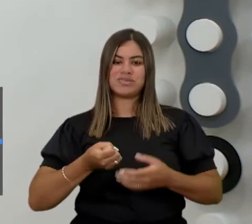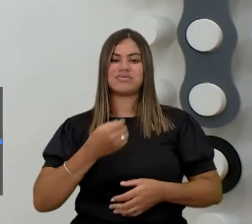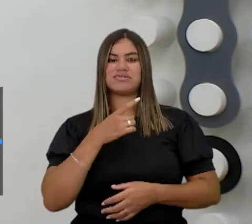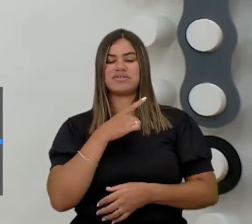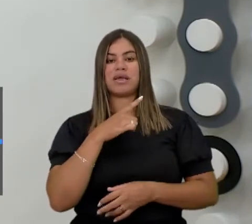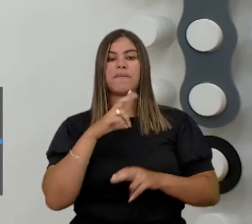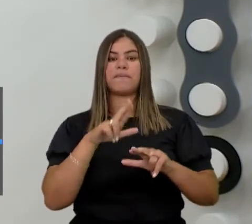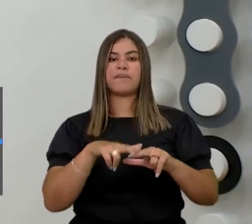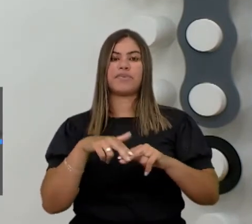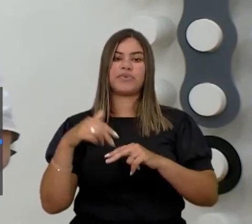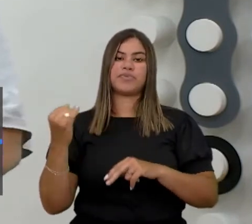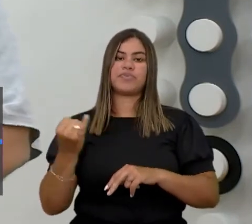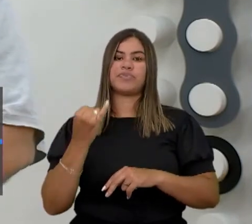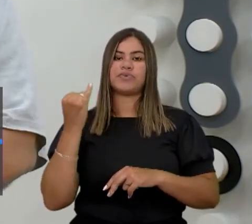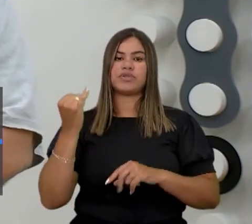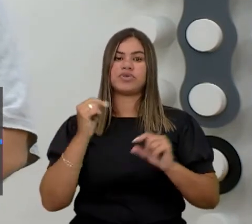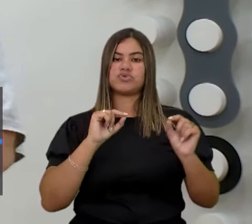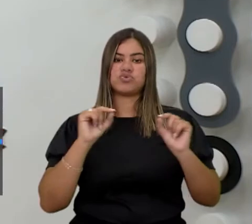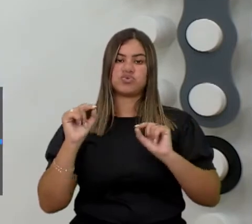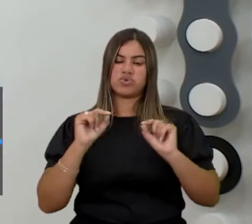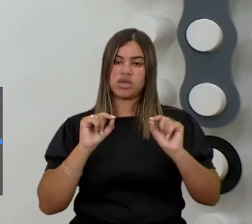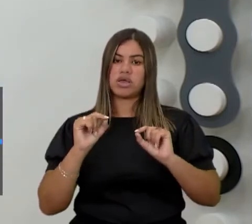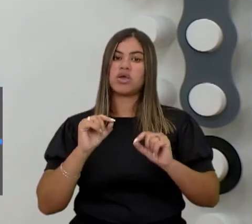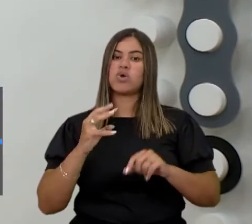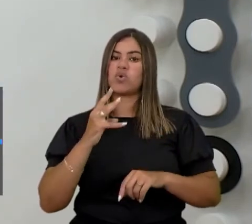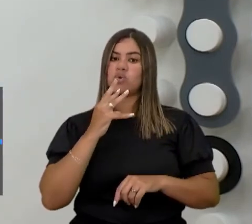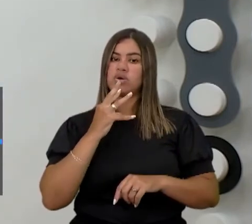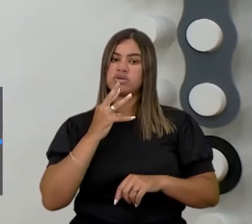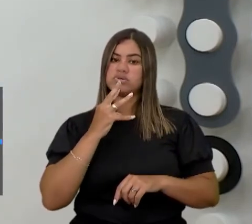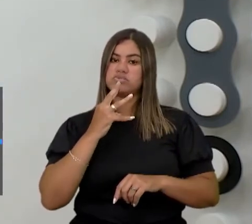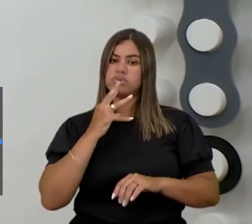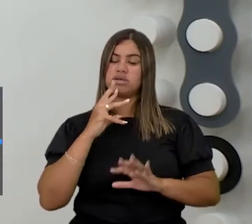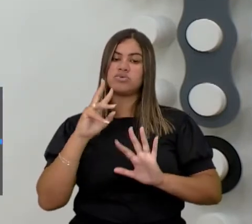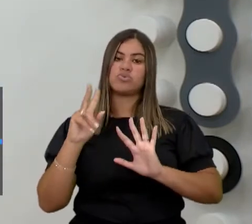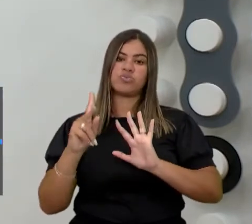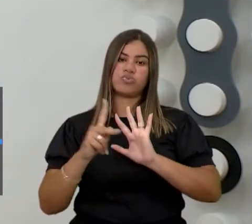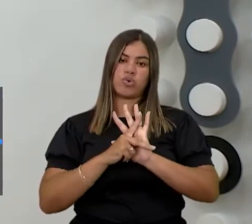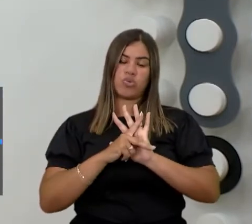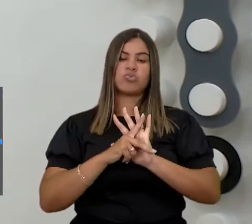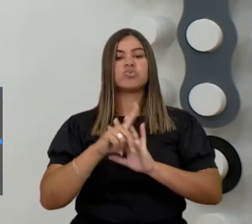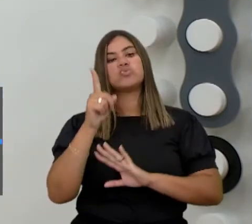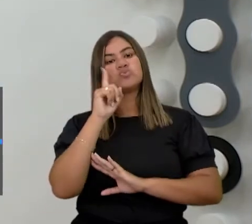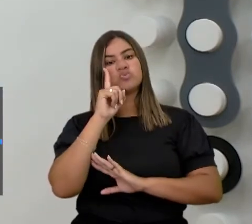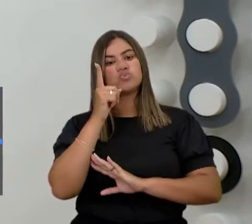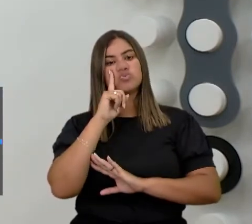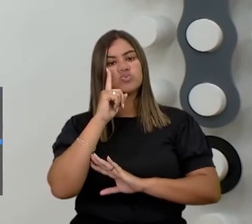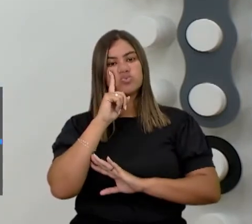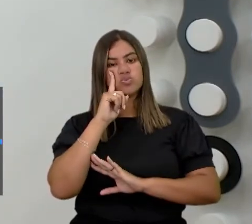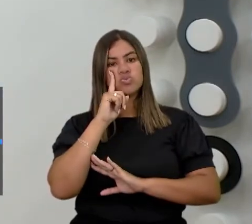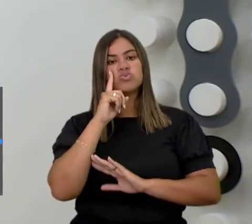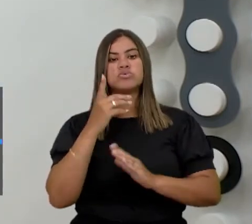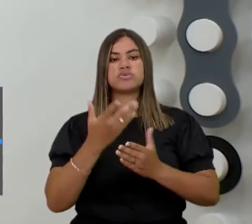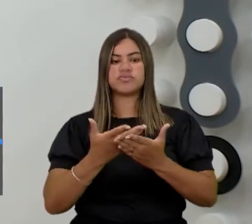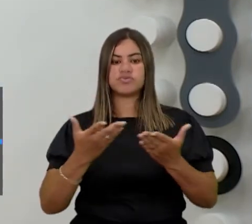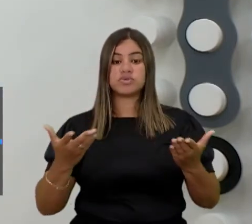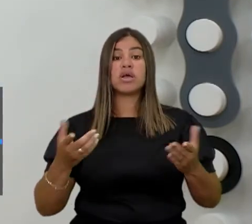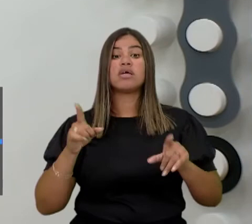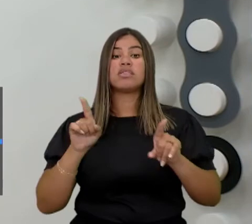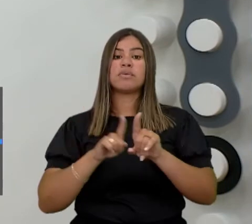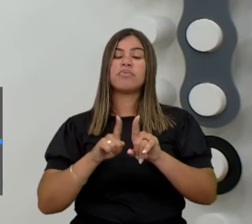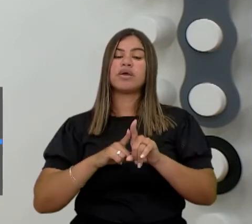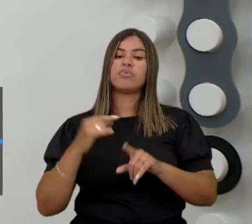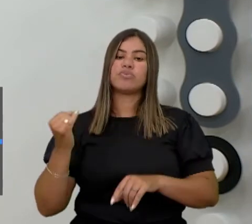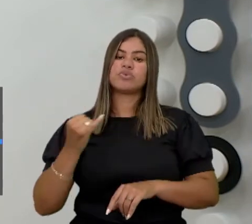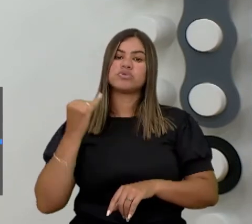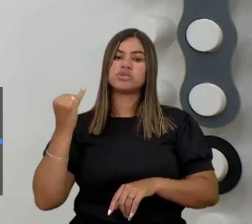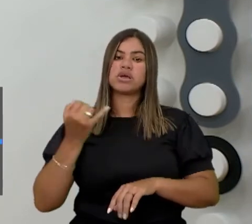isso a importância aí desse conhecimento aí para vocês terem no dia a dia de vocês, né, e a importância, né,